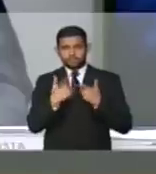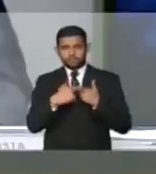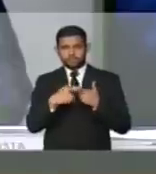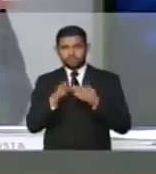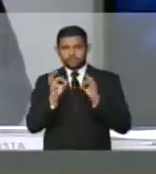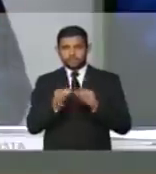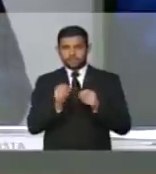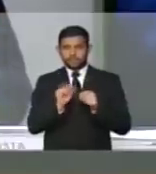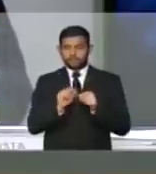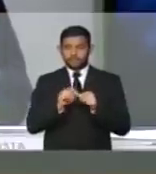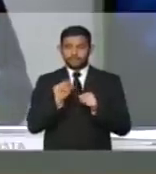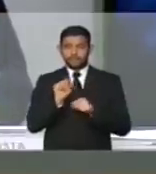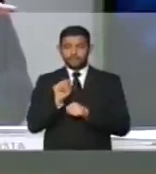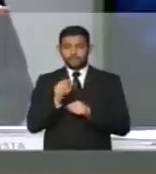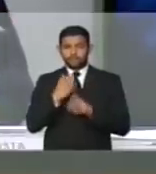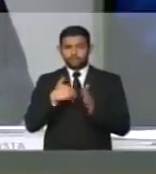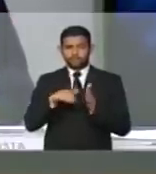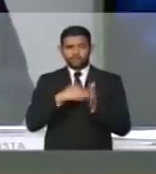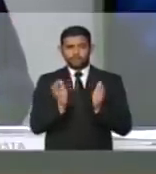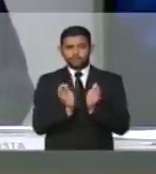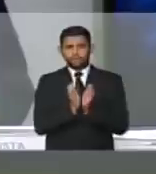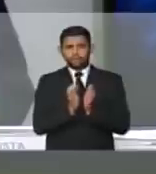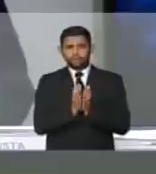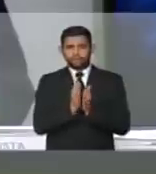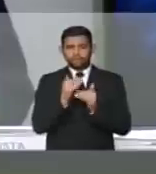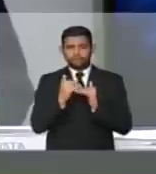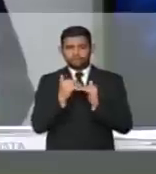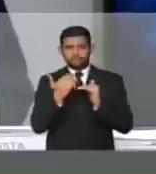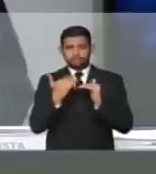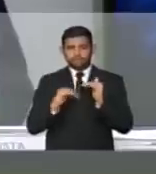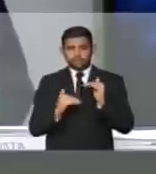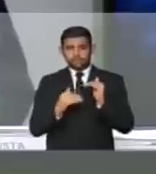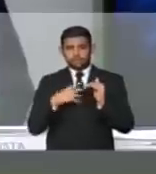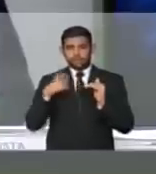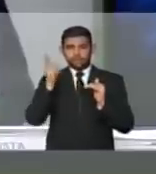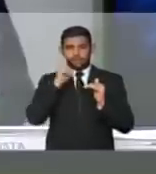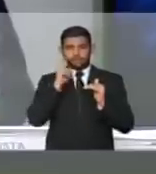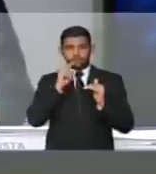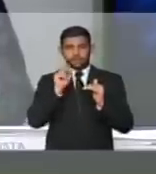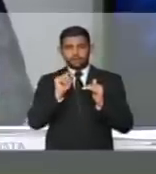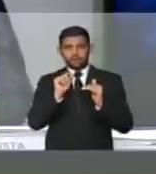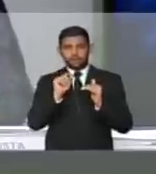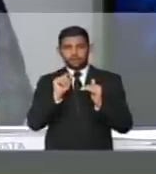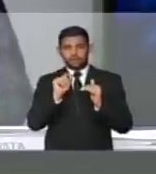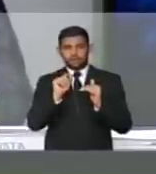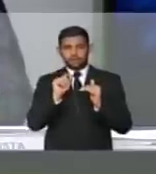ela fez com que o resto do grupo colapsasse. Só para lembrar